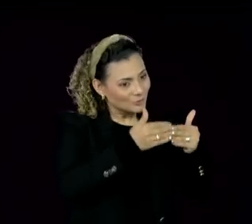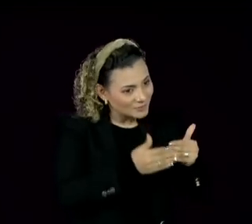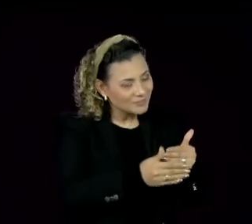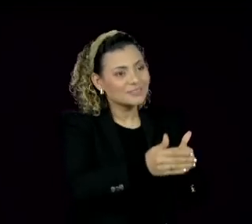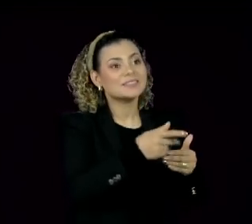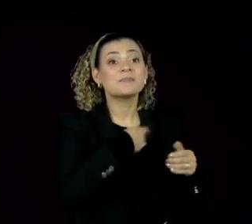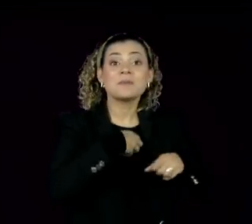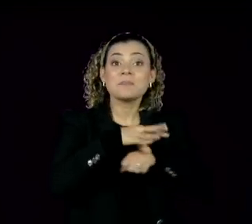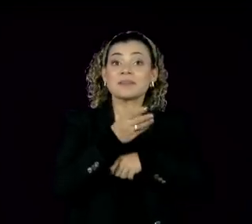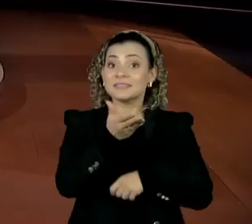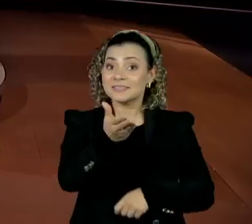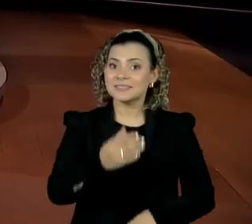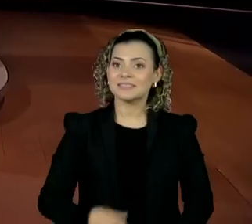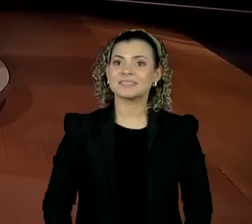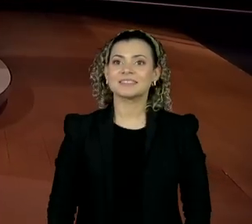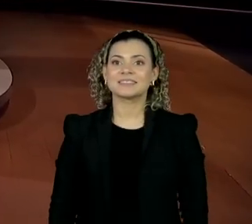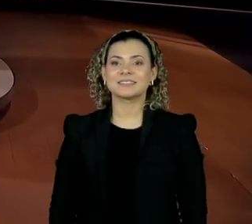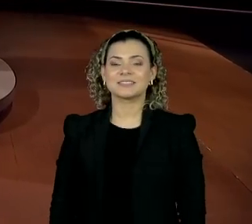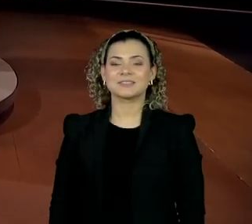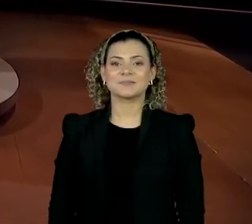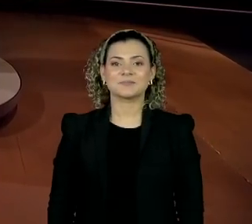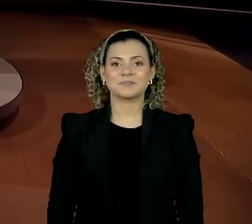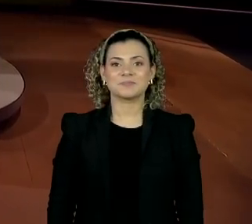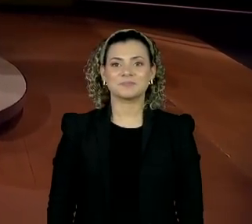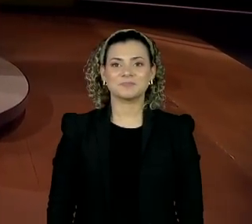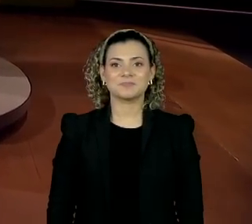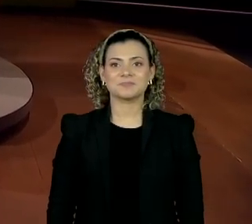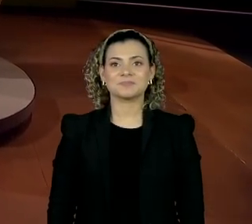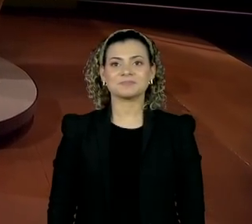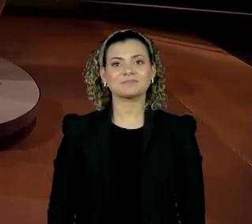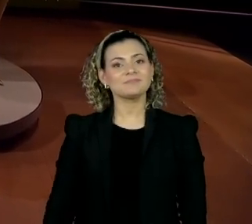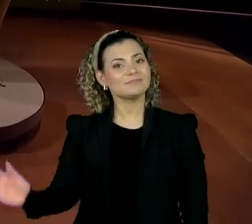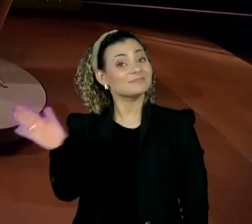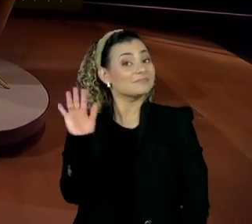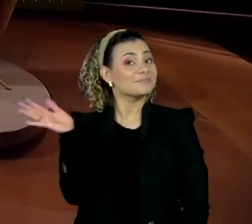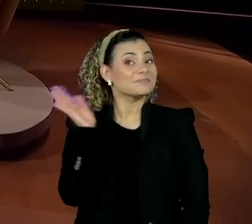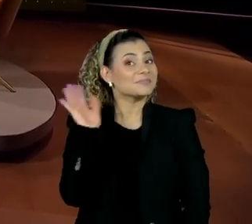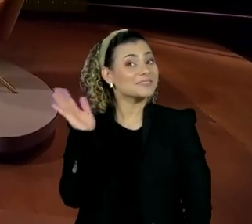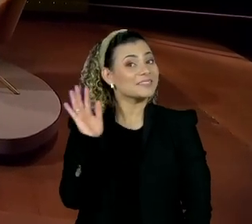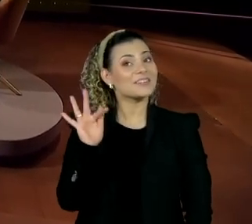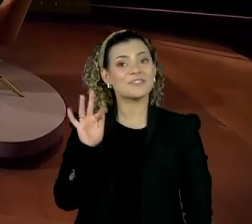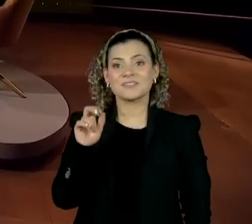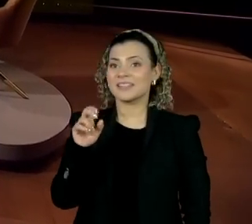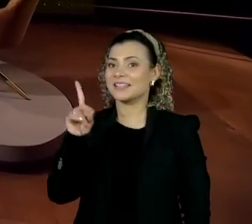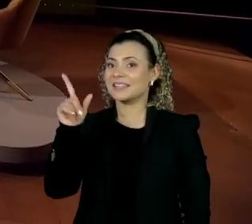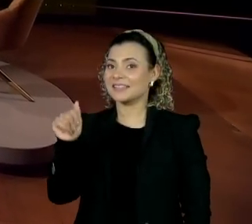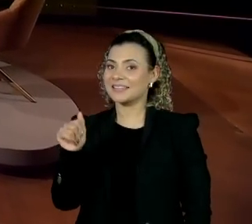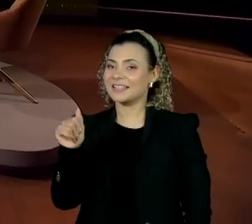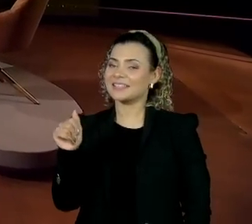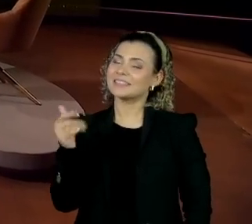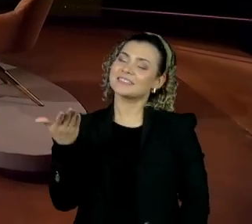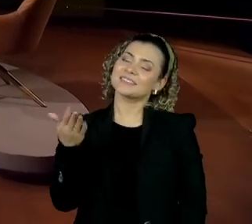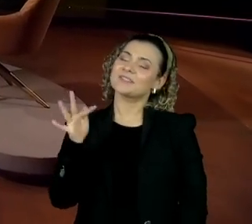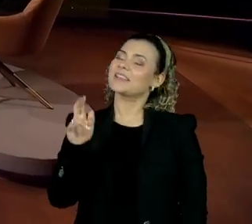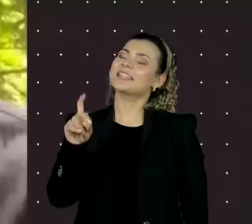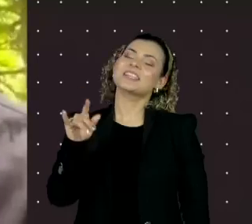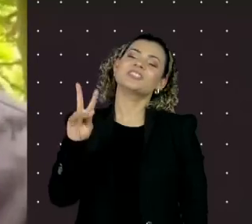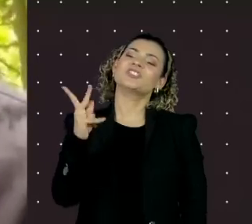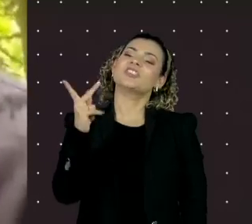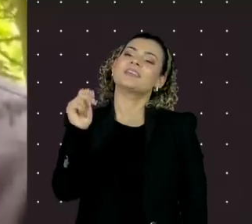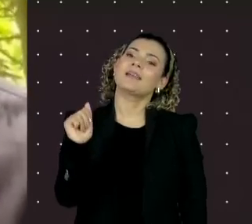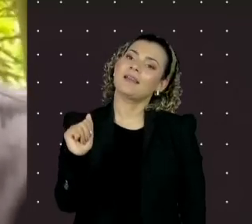mandou uma mensagem também para você. Opa! Olá, Fernandinha. Fernandinha